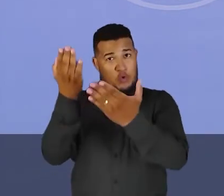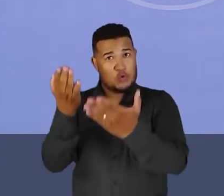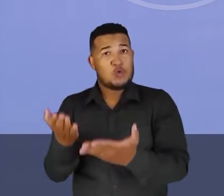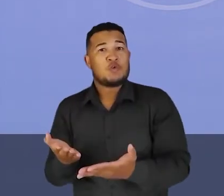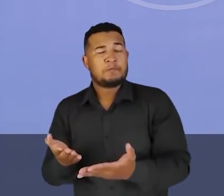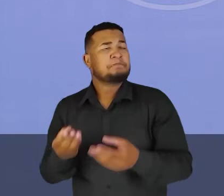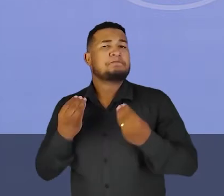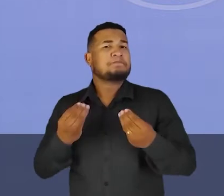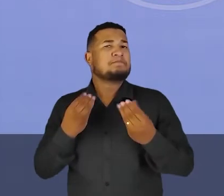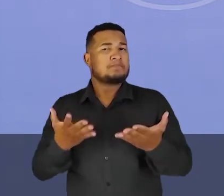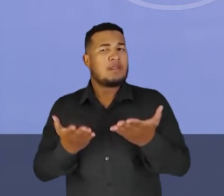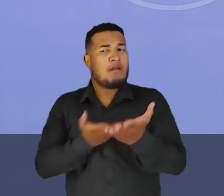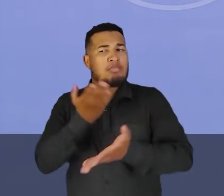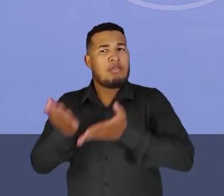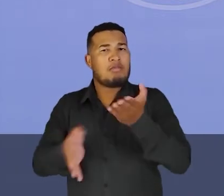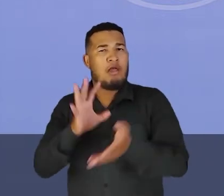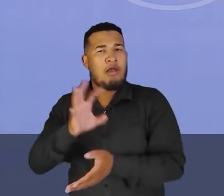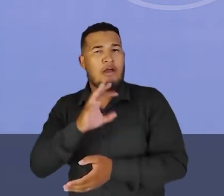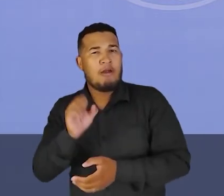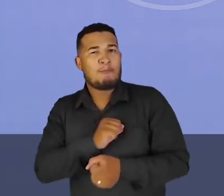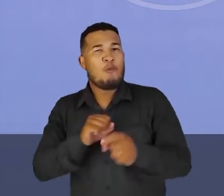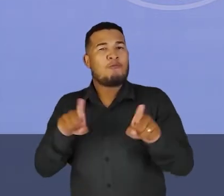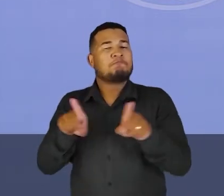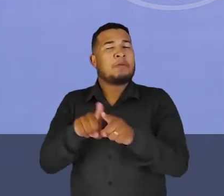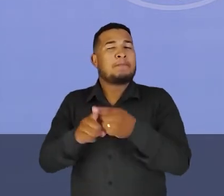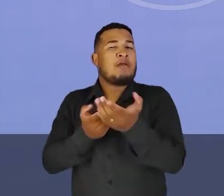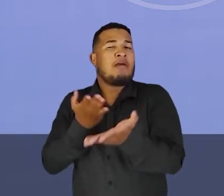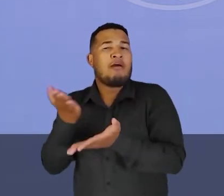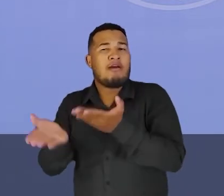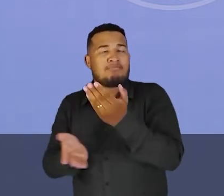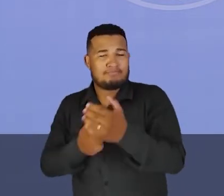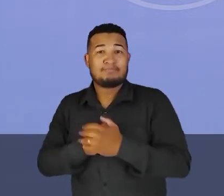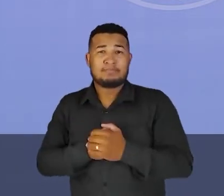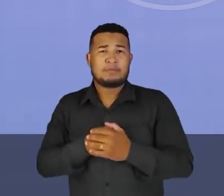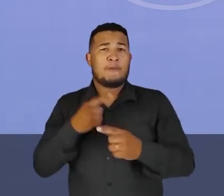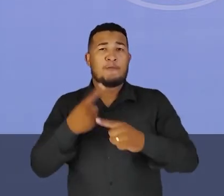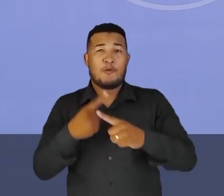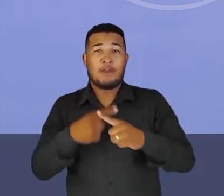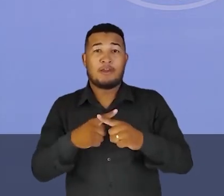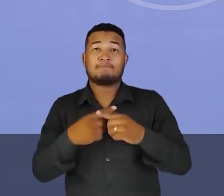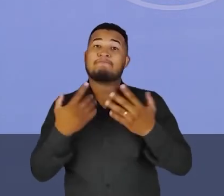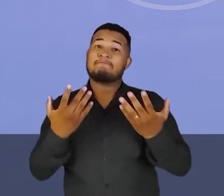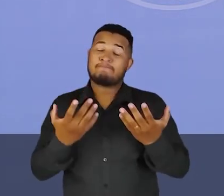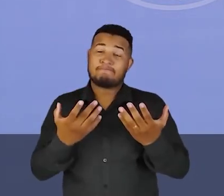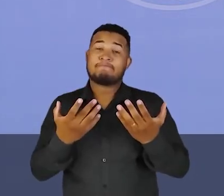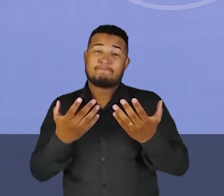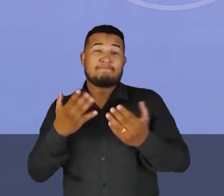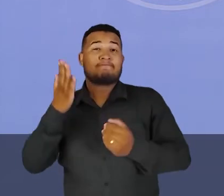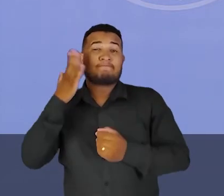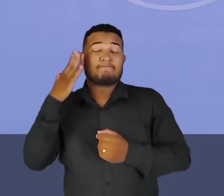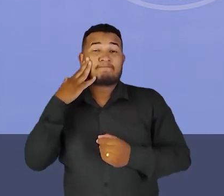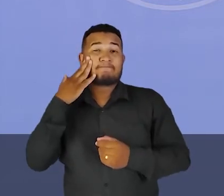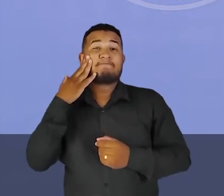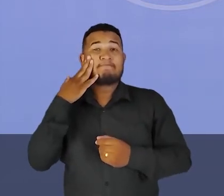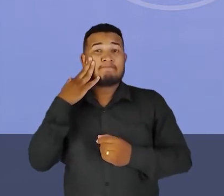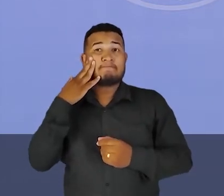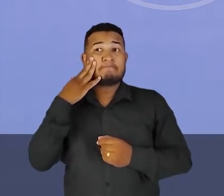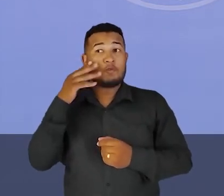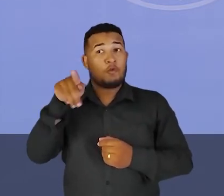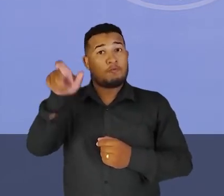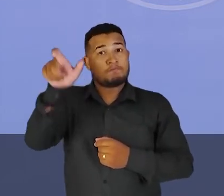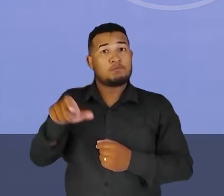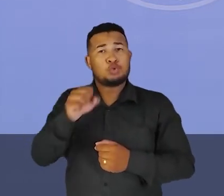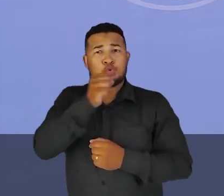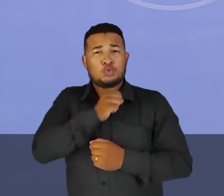idoso, tratá-lo com amor e com carinho, tá? Porque, afinal de contas,